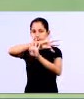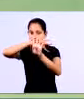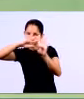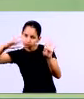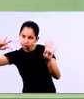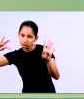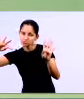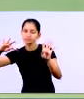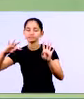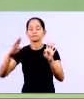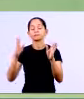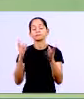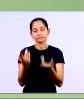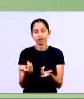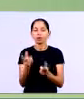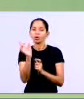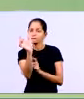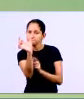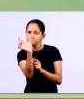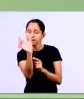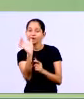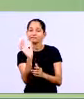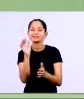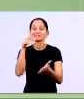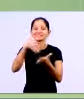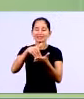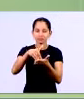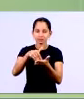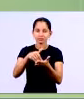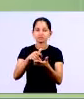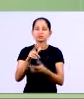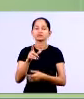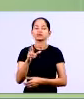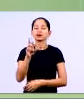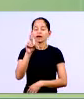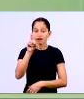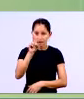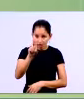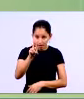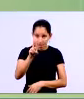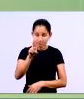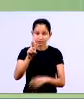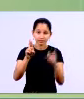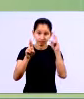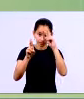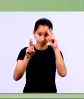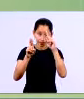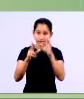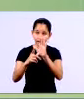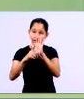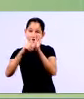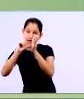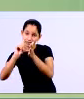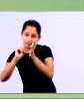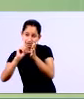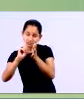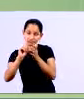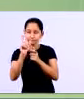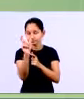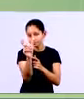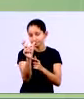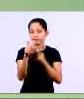prefixo terminar com R, prefixo, lembrem que pré